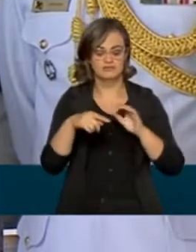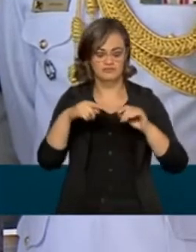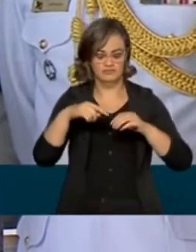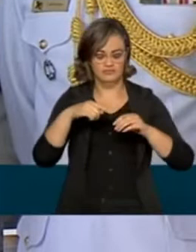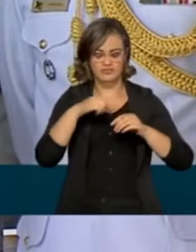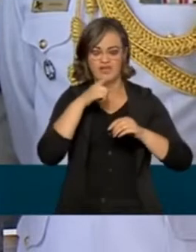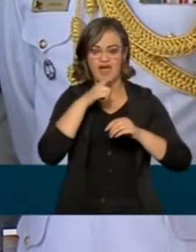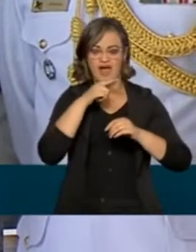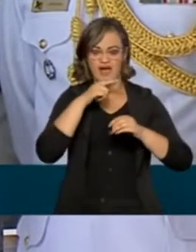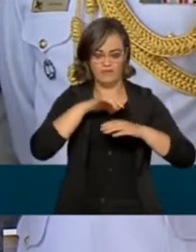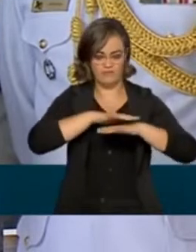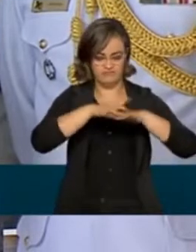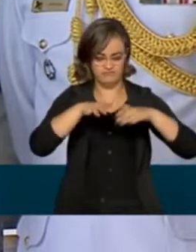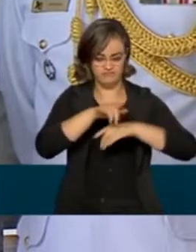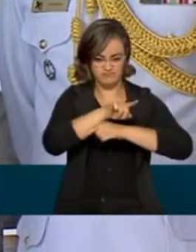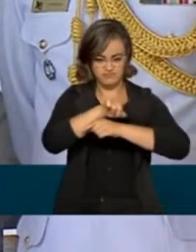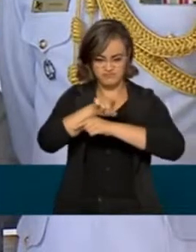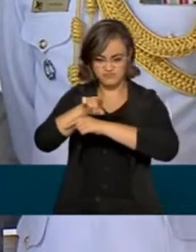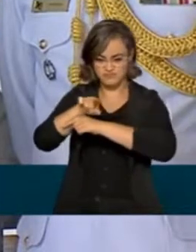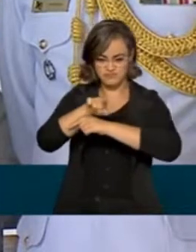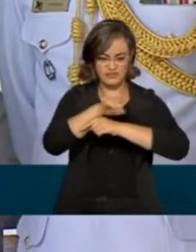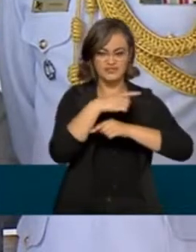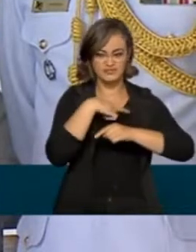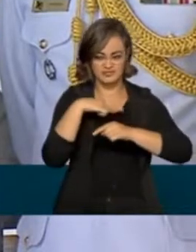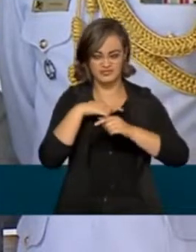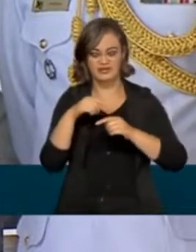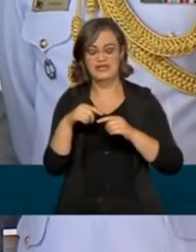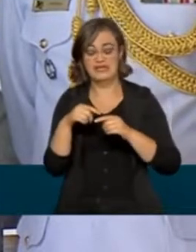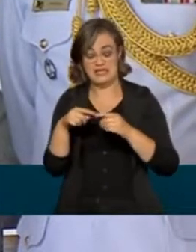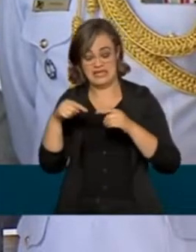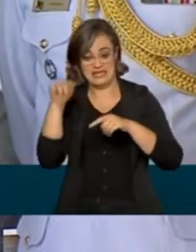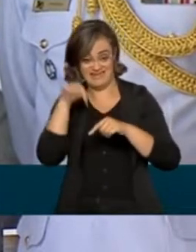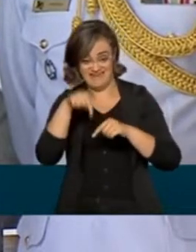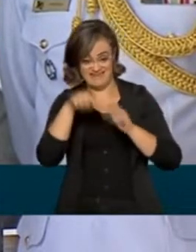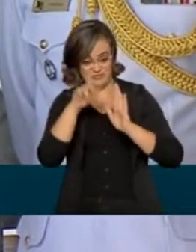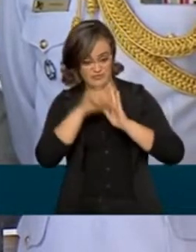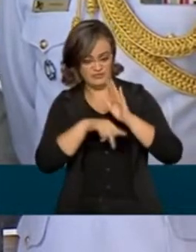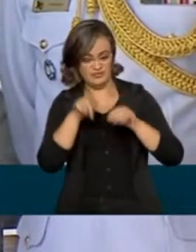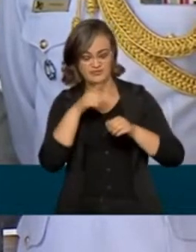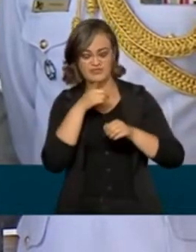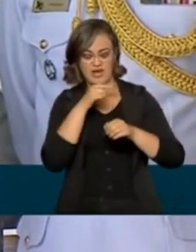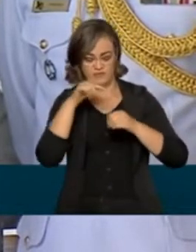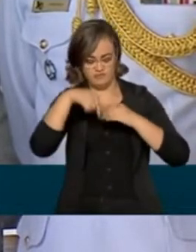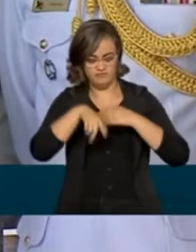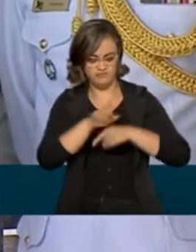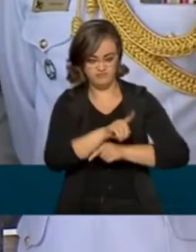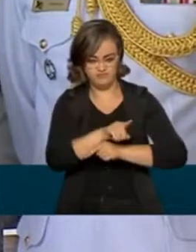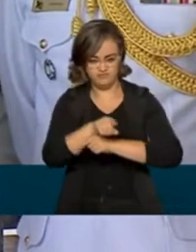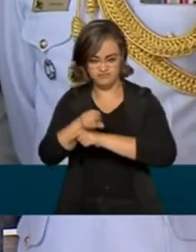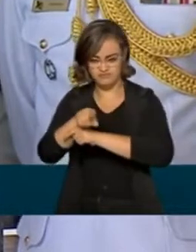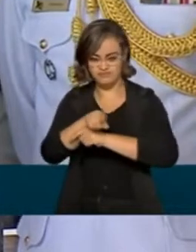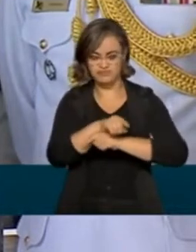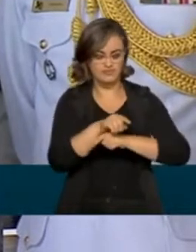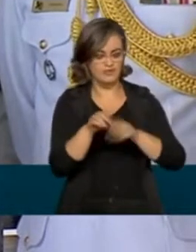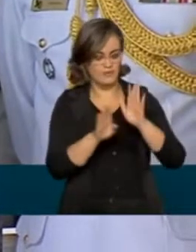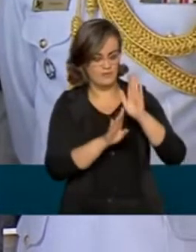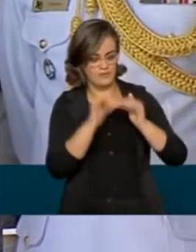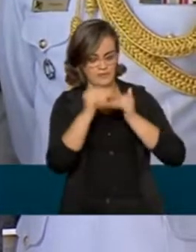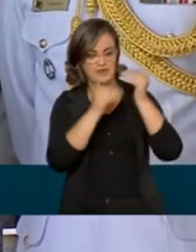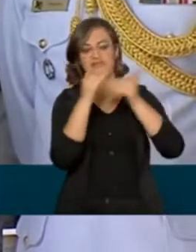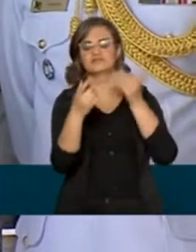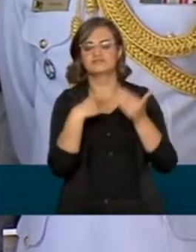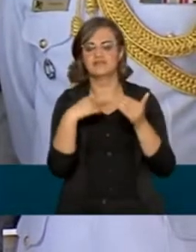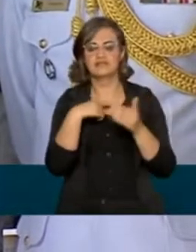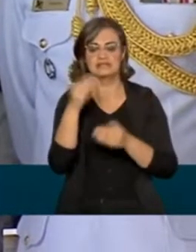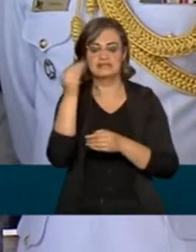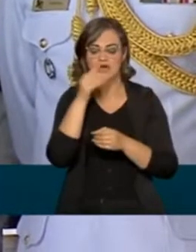PROSUB. Esse último obteve grandes conquistas com a ativação da base de submarinos da Ilha da Madeira, as provas de